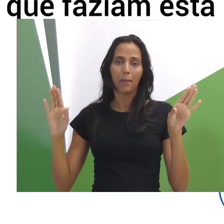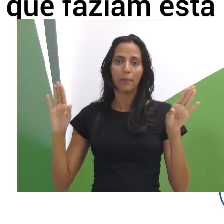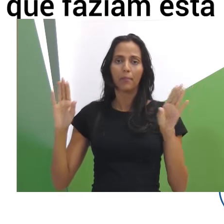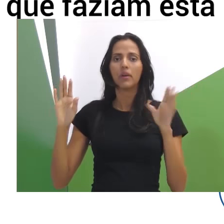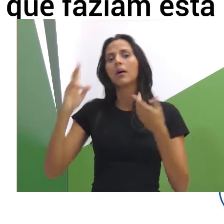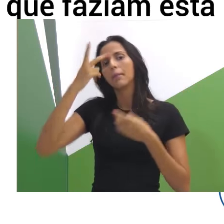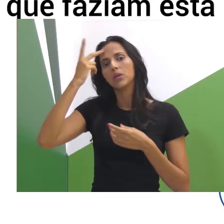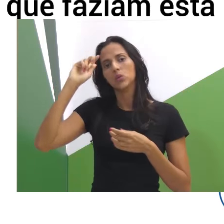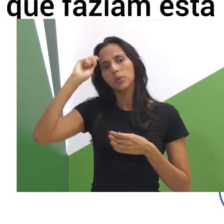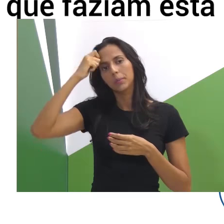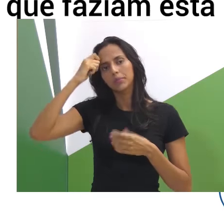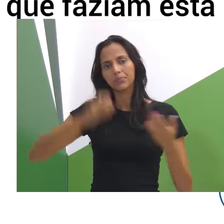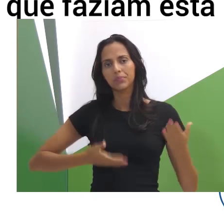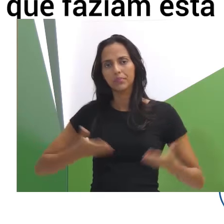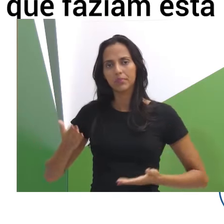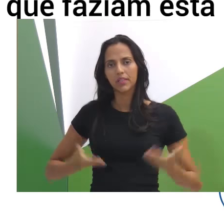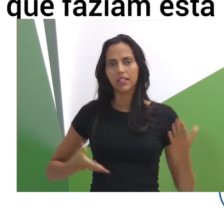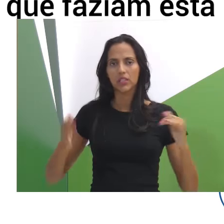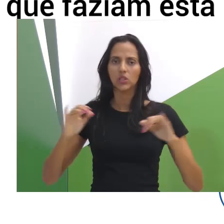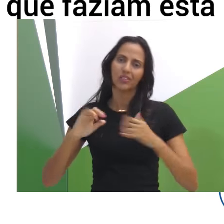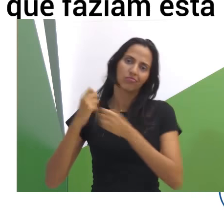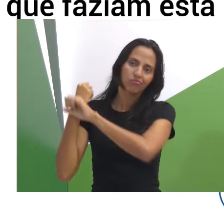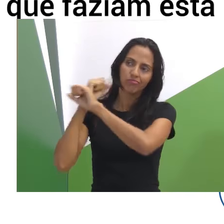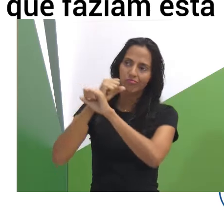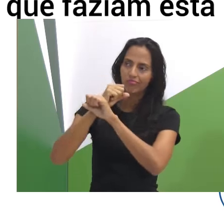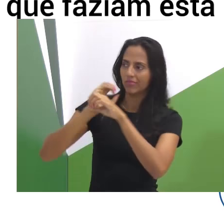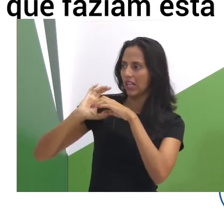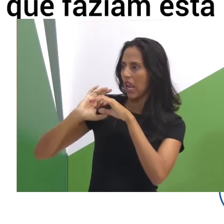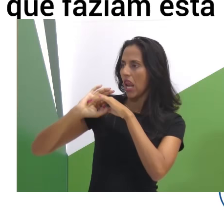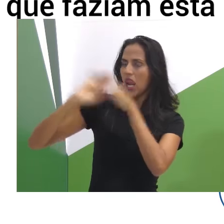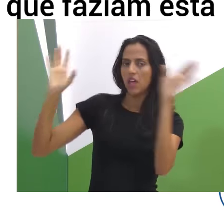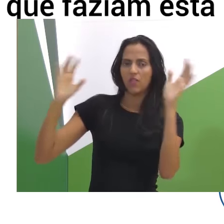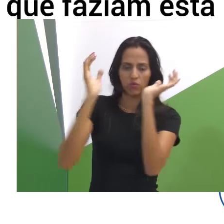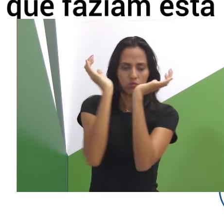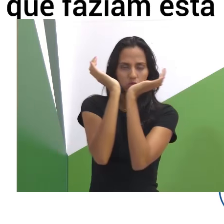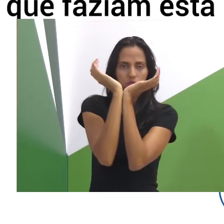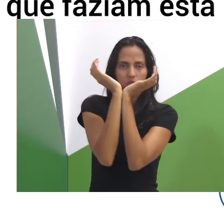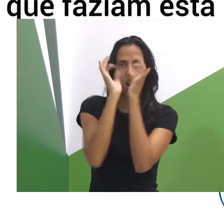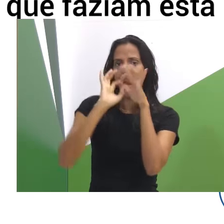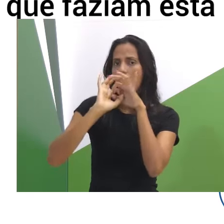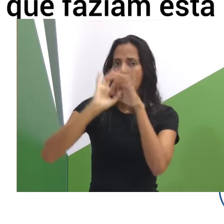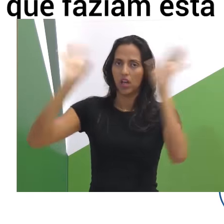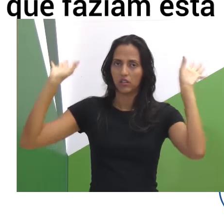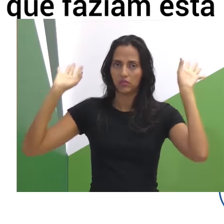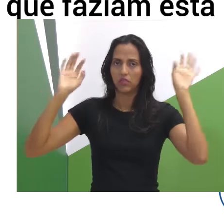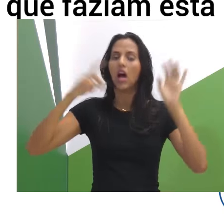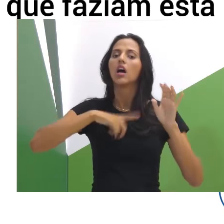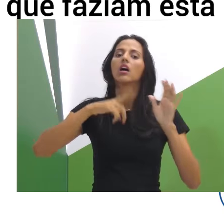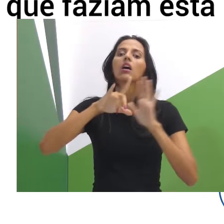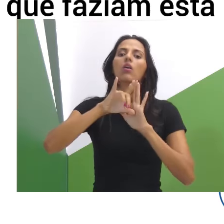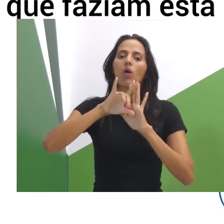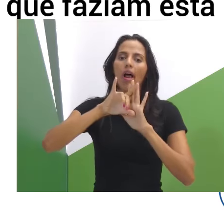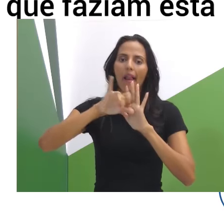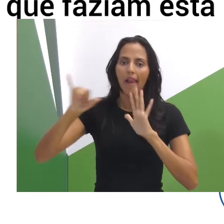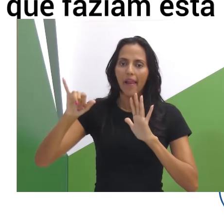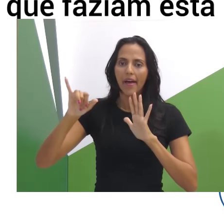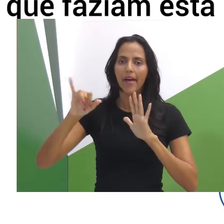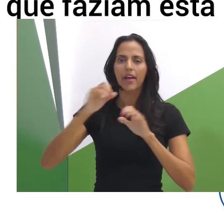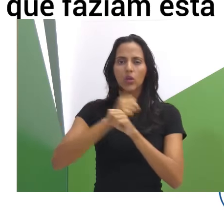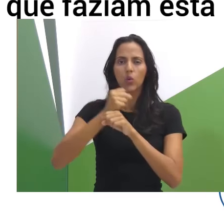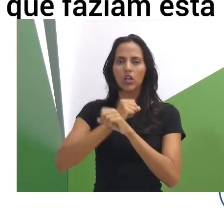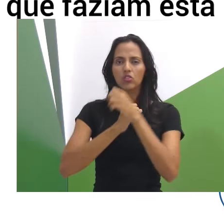no restante do mundo, e no Brasil também. Então, o parlamento inglês vai aprovar uma lei chamada Bill Aberdeen, em